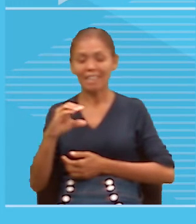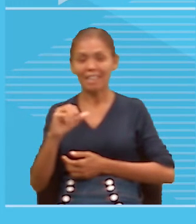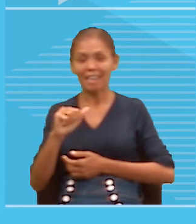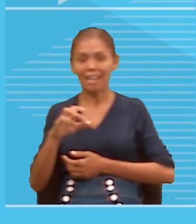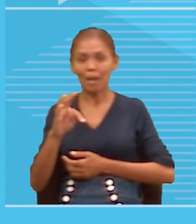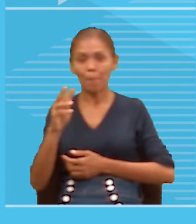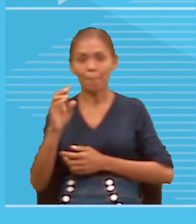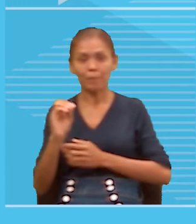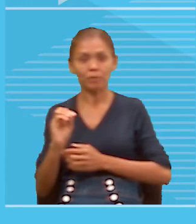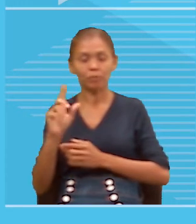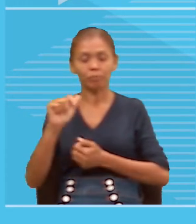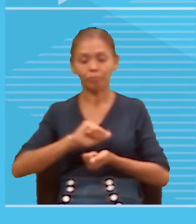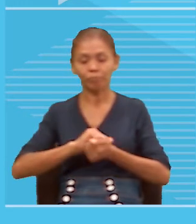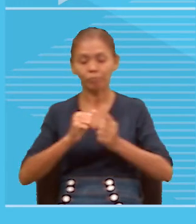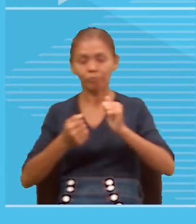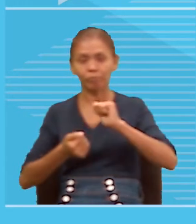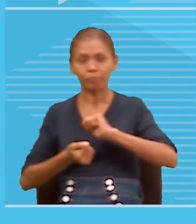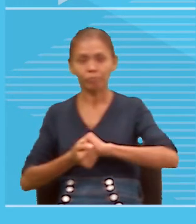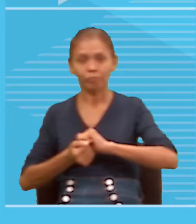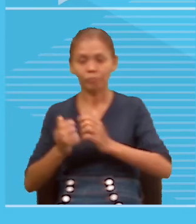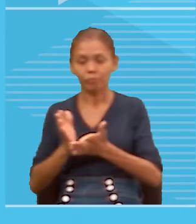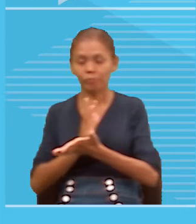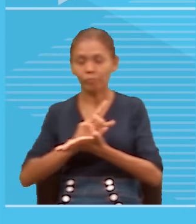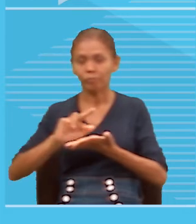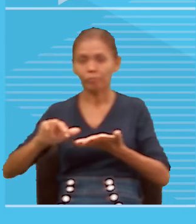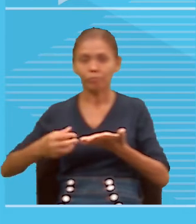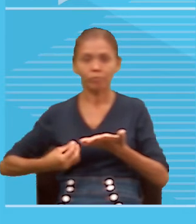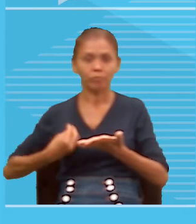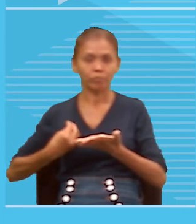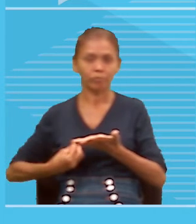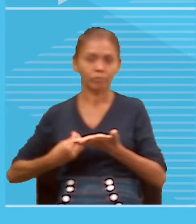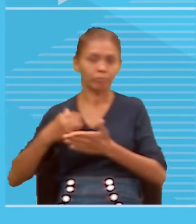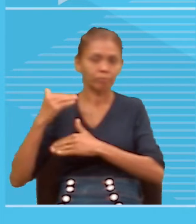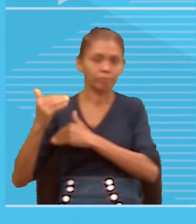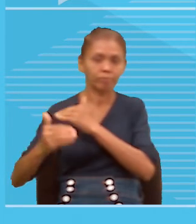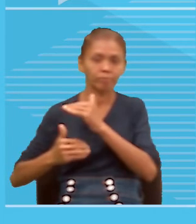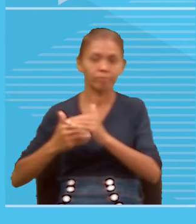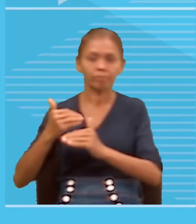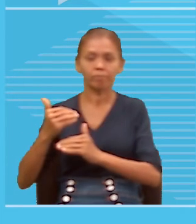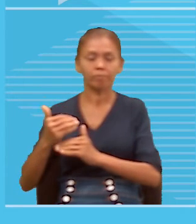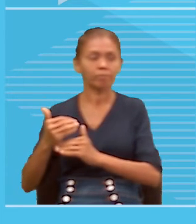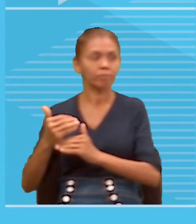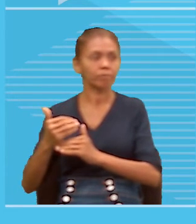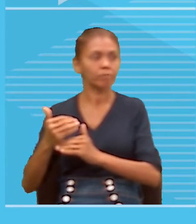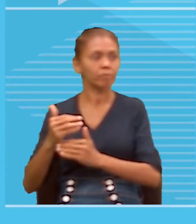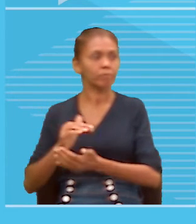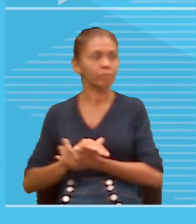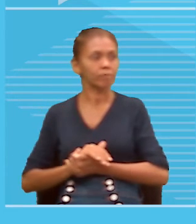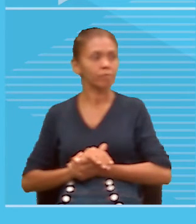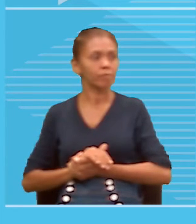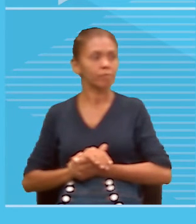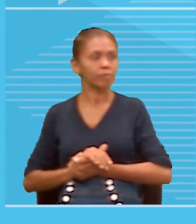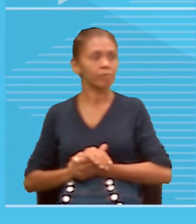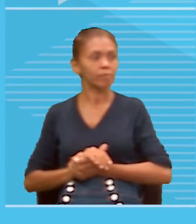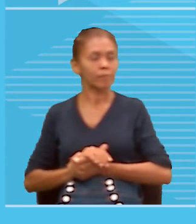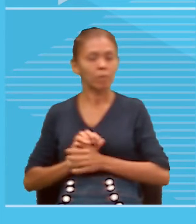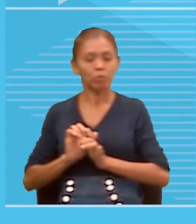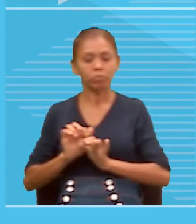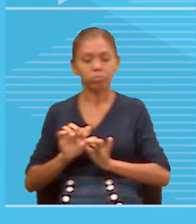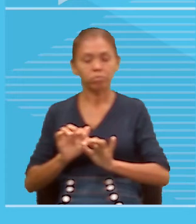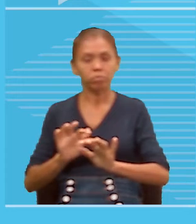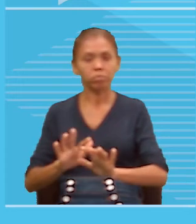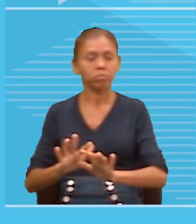das adaptações que alguns seres vivos desenvolveram para conquistar o ambiente terrestre